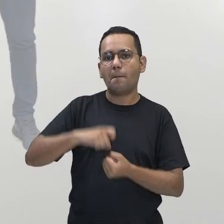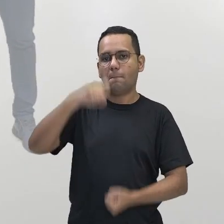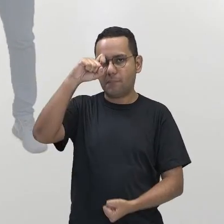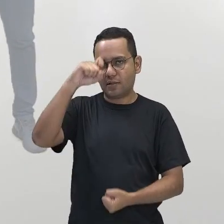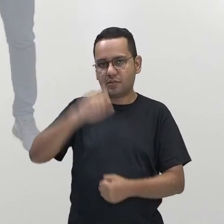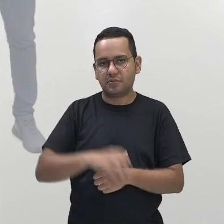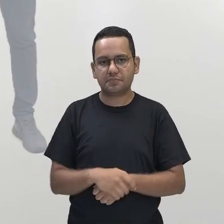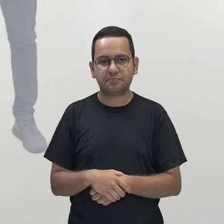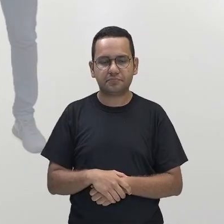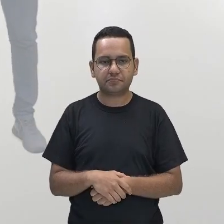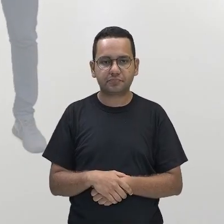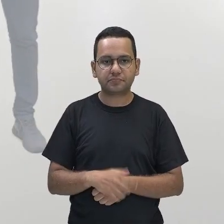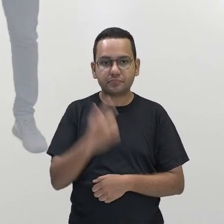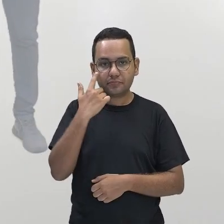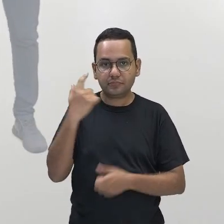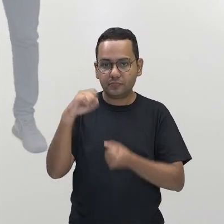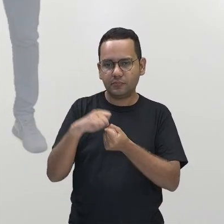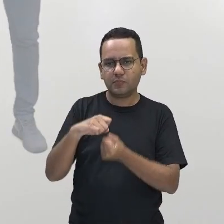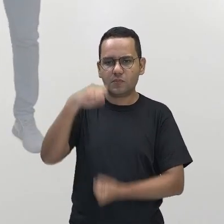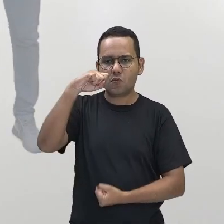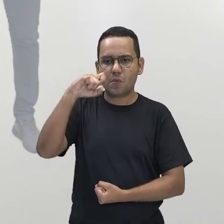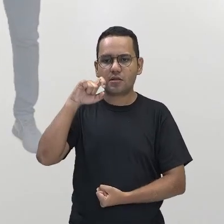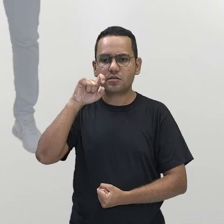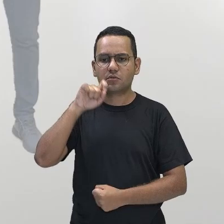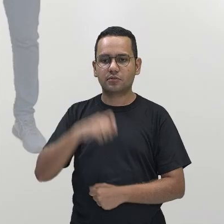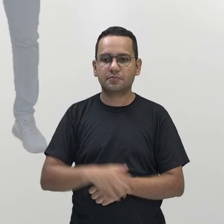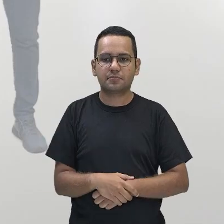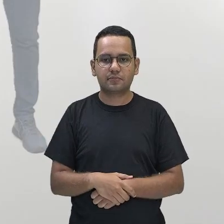os pôsteres, inclusive, quando